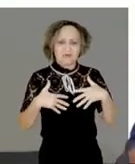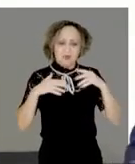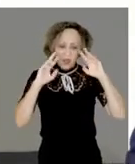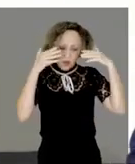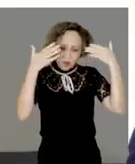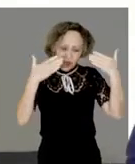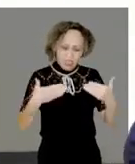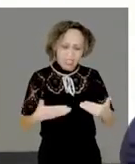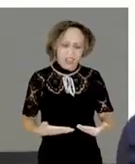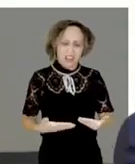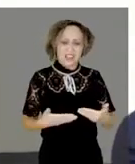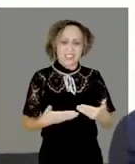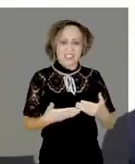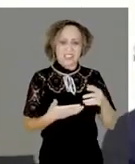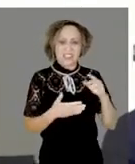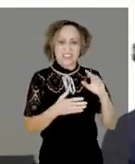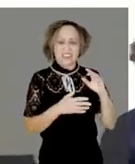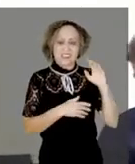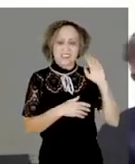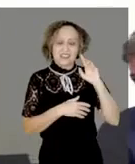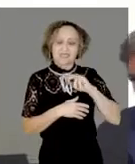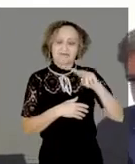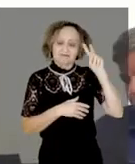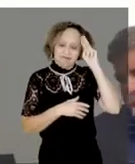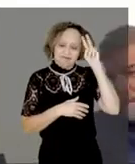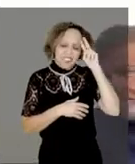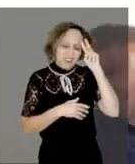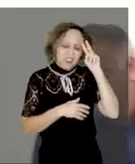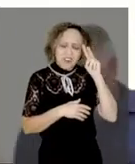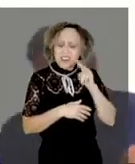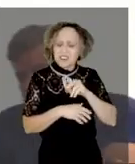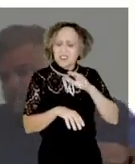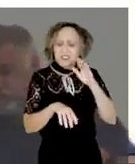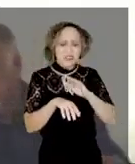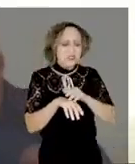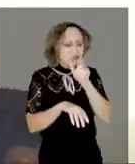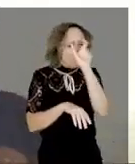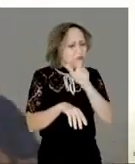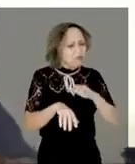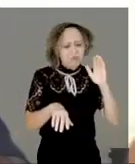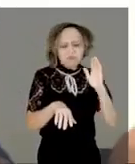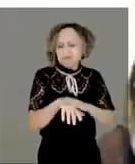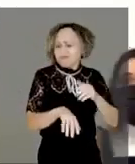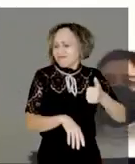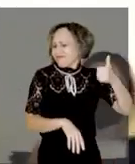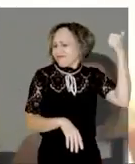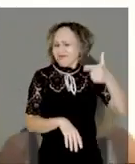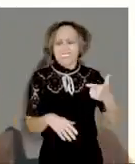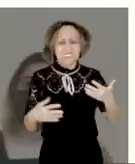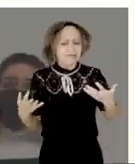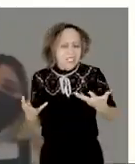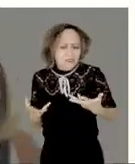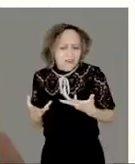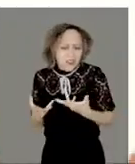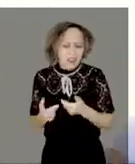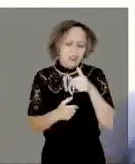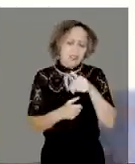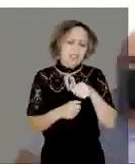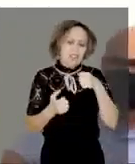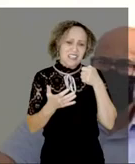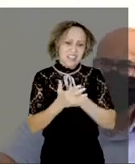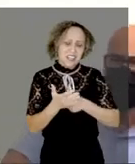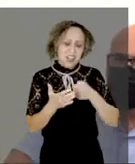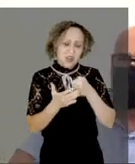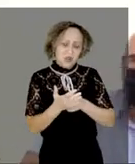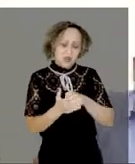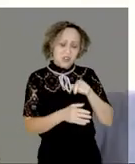Marighella. E quero também antecipadamente pedir desculpas a vocês, porque eu vou